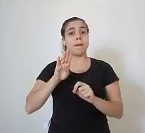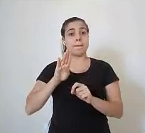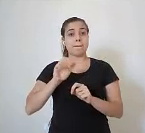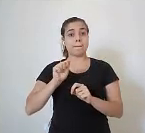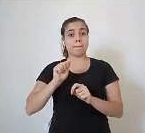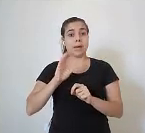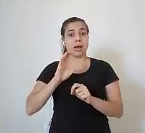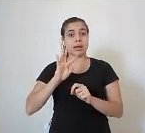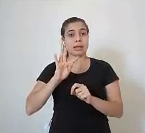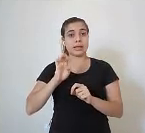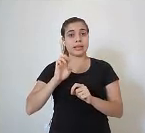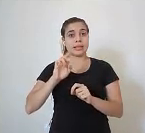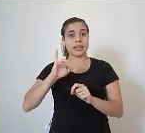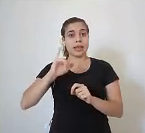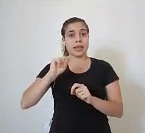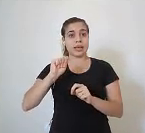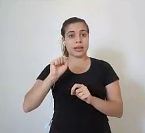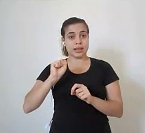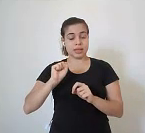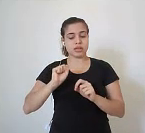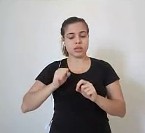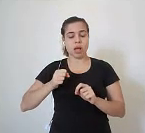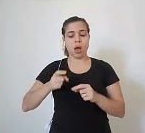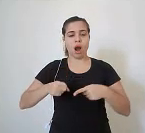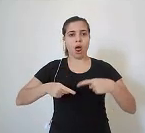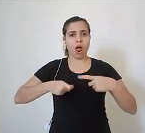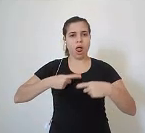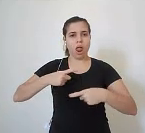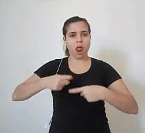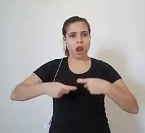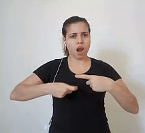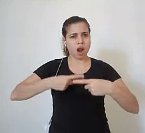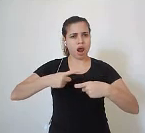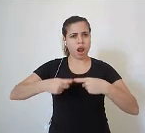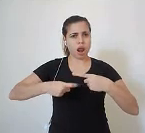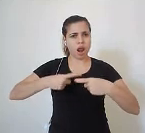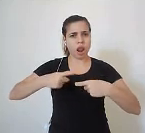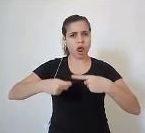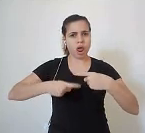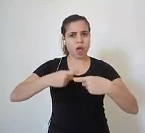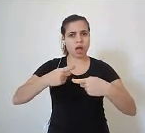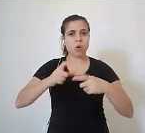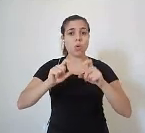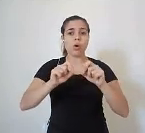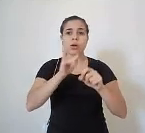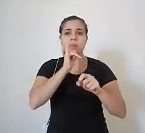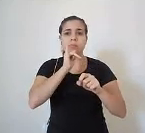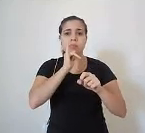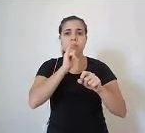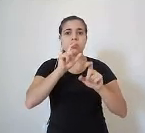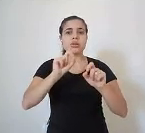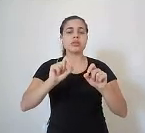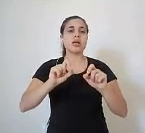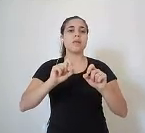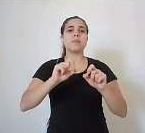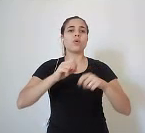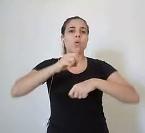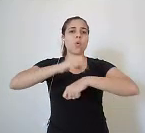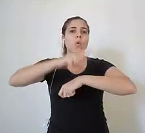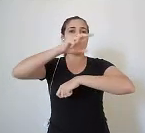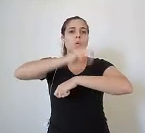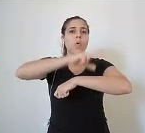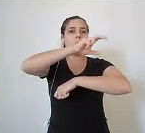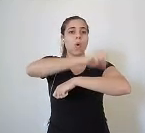né, porque elas são microscópicas. E então está dando um zoom aqui nesse organismo